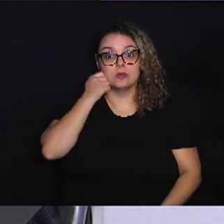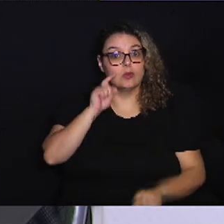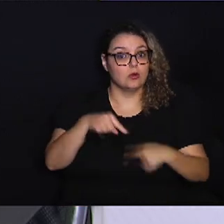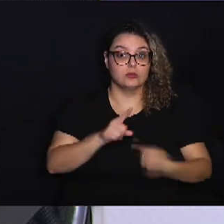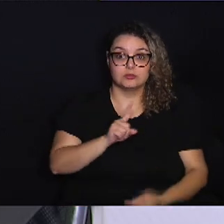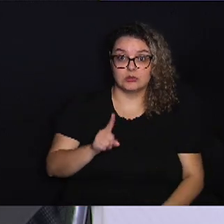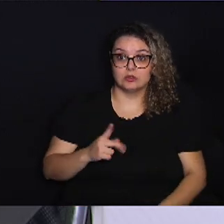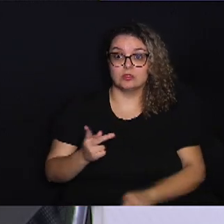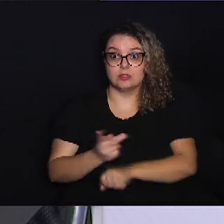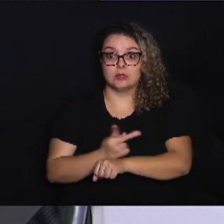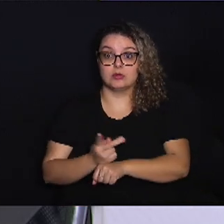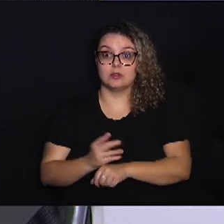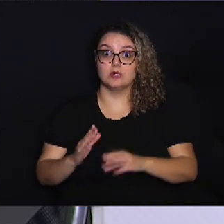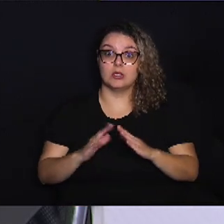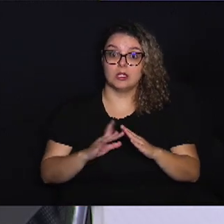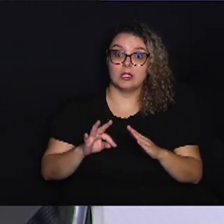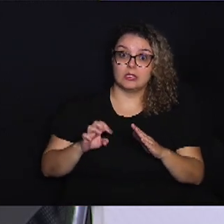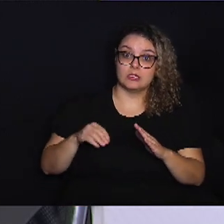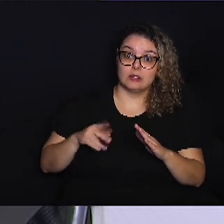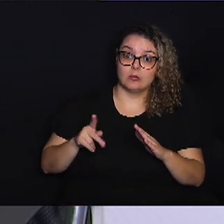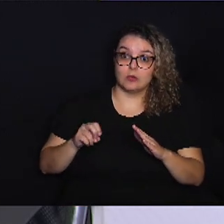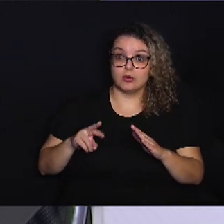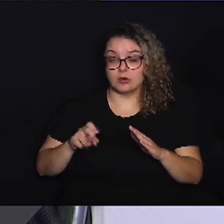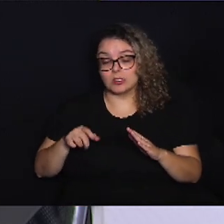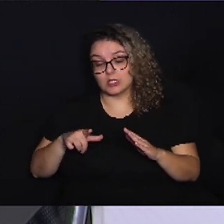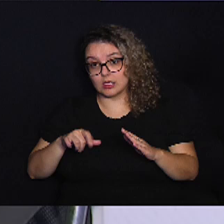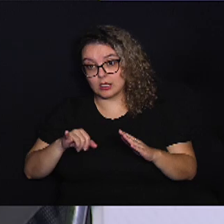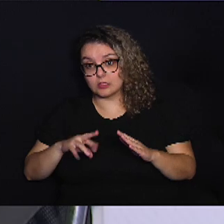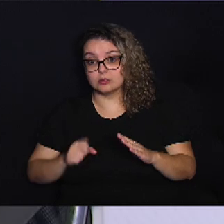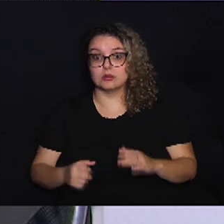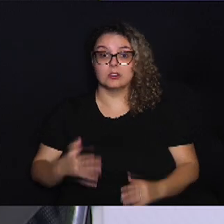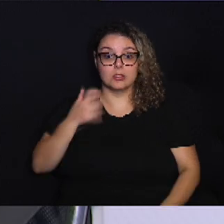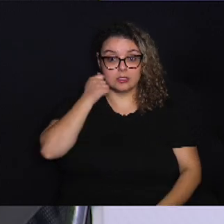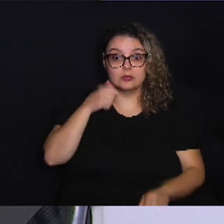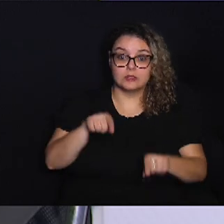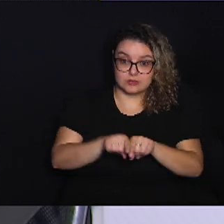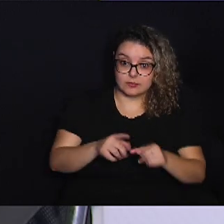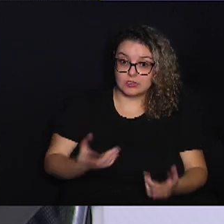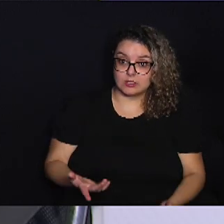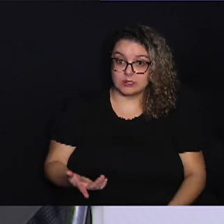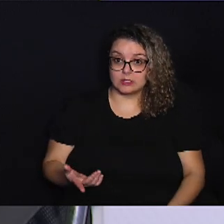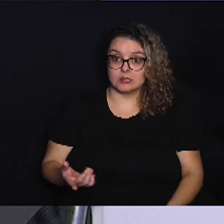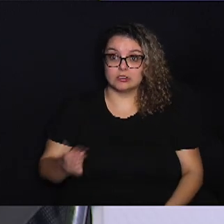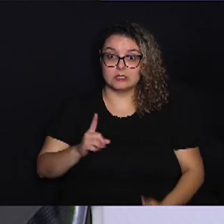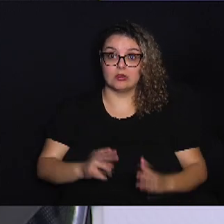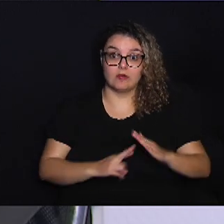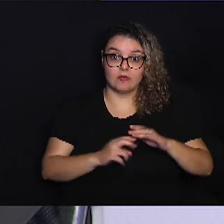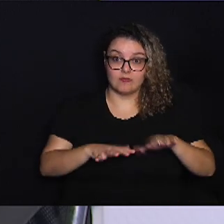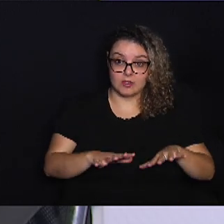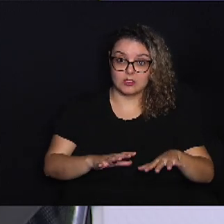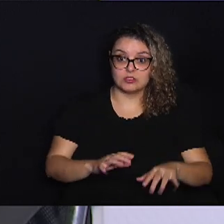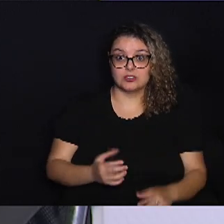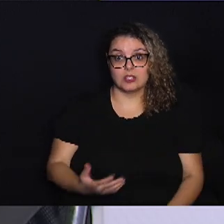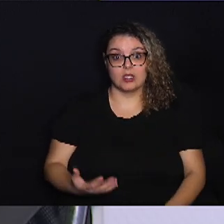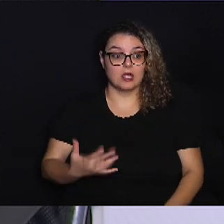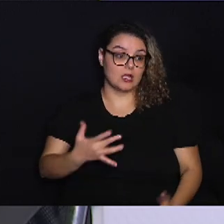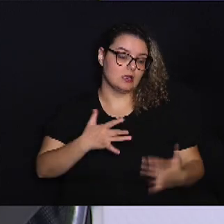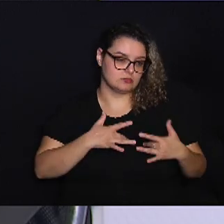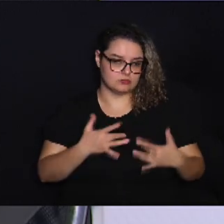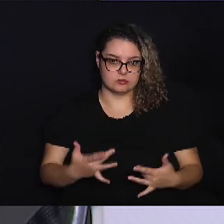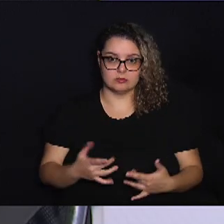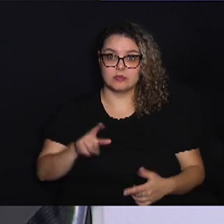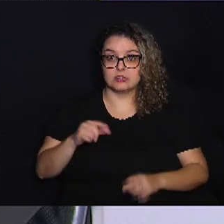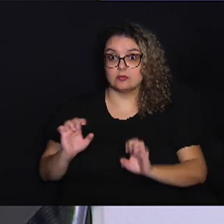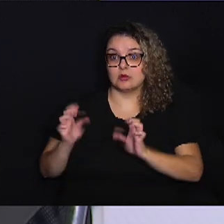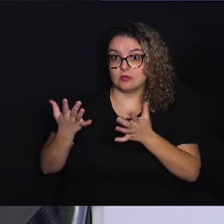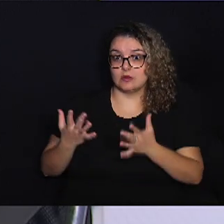está procurando lar temporário, né, e adotantes também. Então a gente colocou não feira de adoção, e sim um evento, porque a pessoa que quiser vir